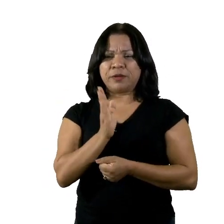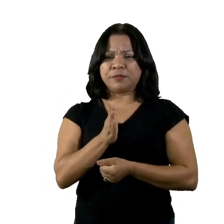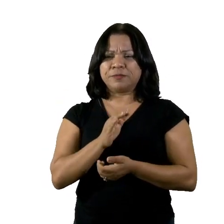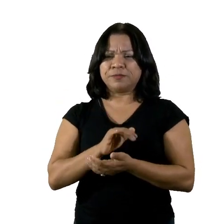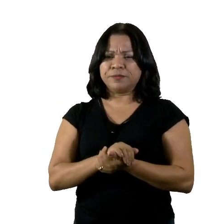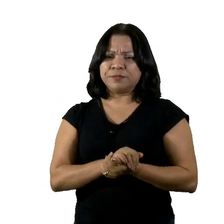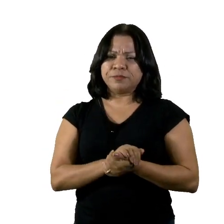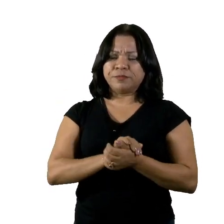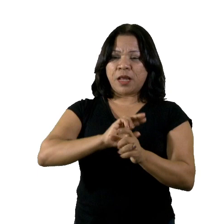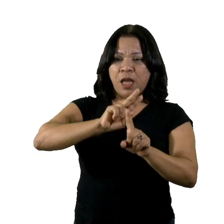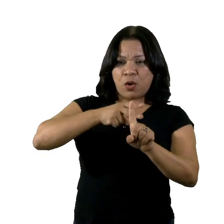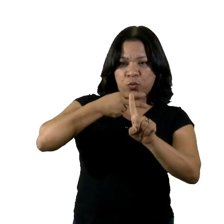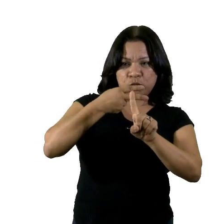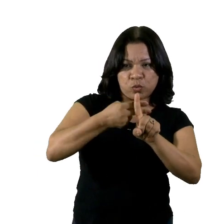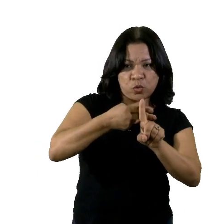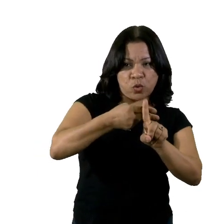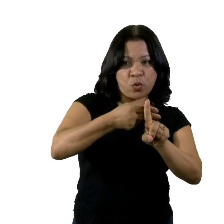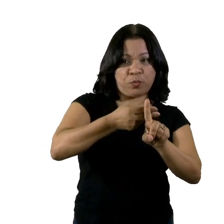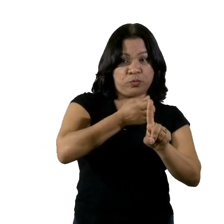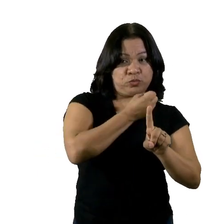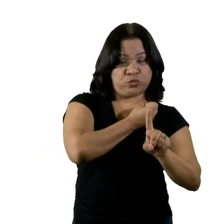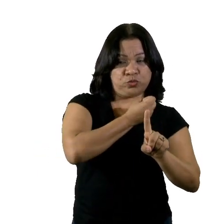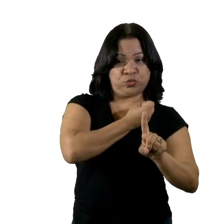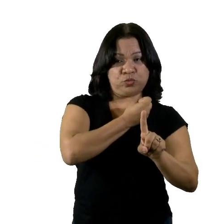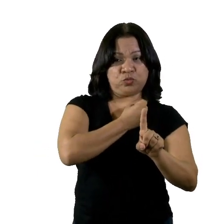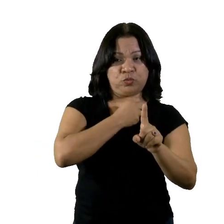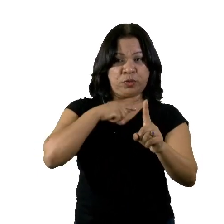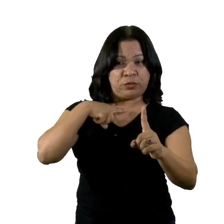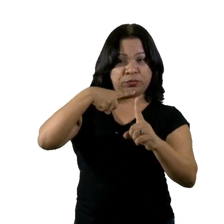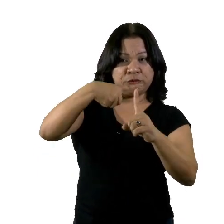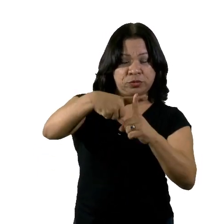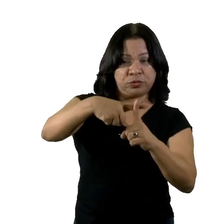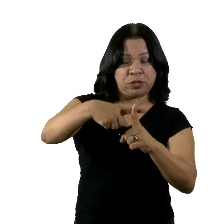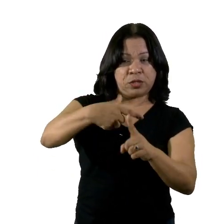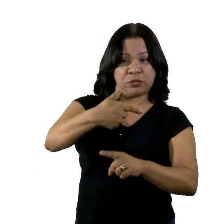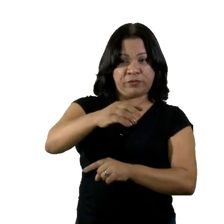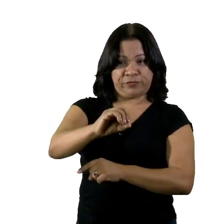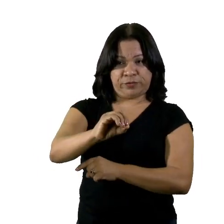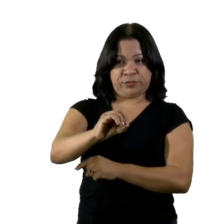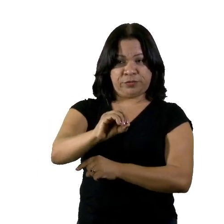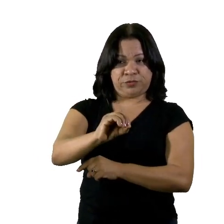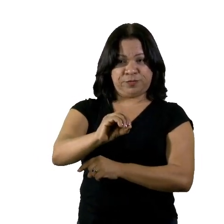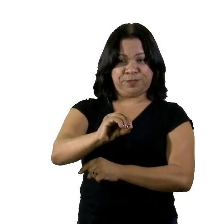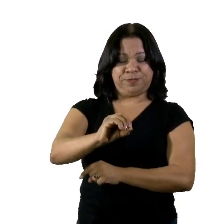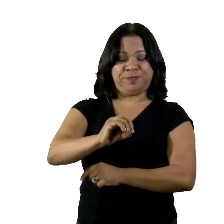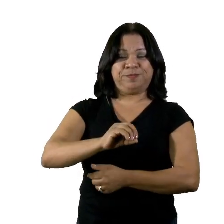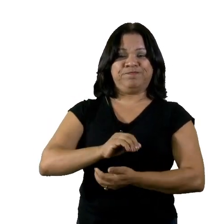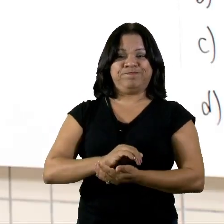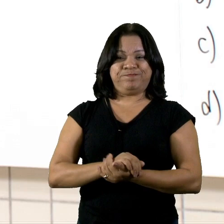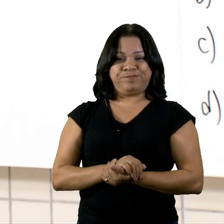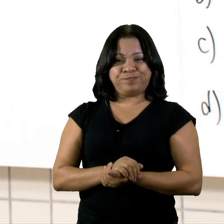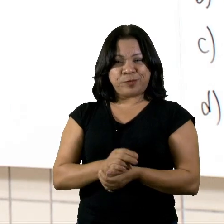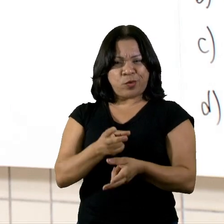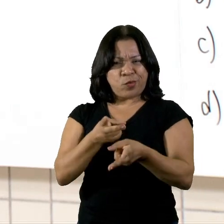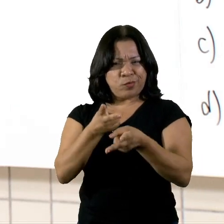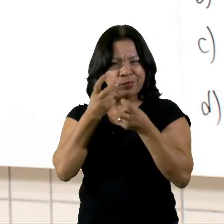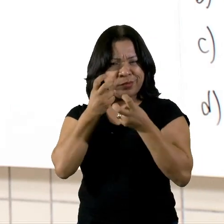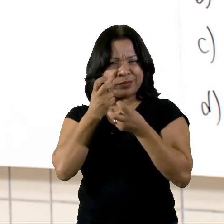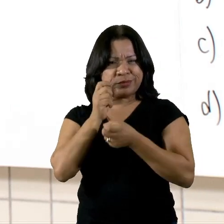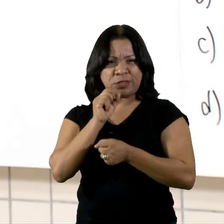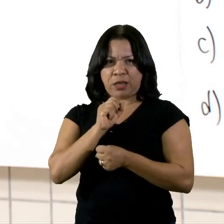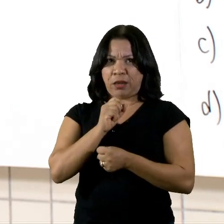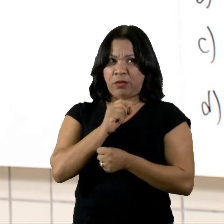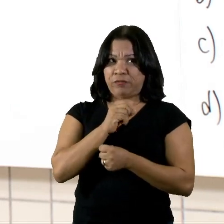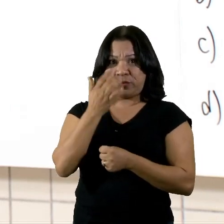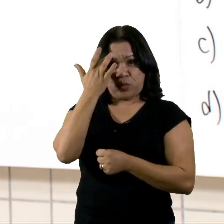o dobro de um número adicionado a 20. Agora, observe o seguinte, eu não sei que número é